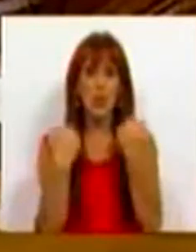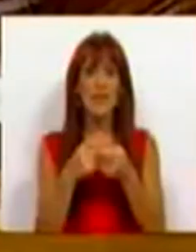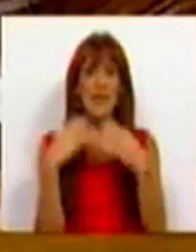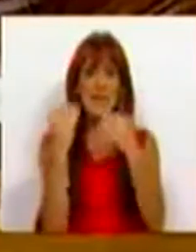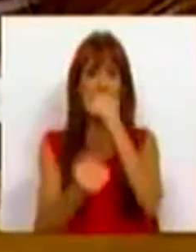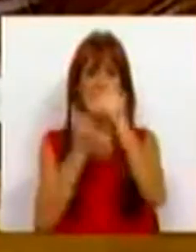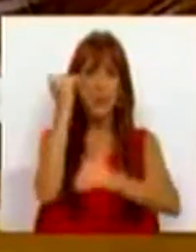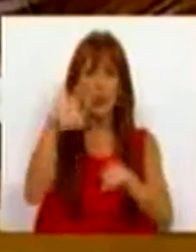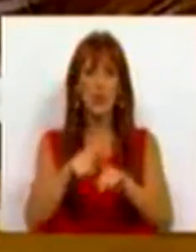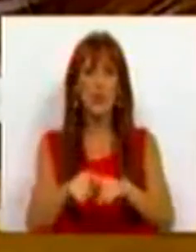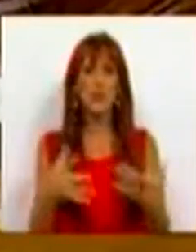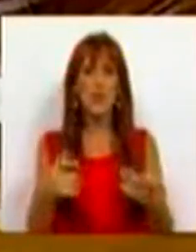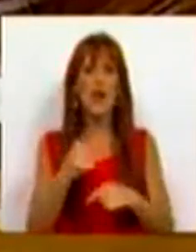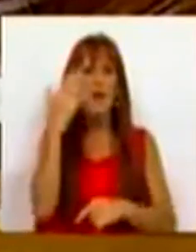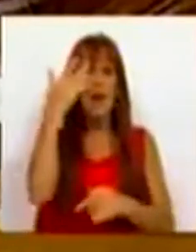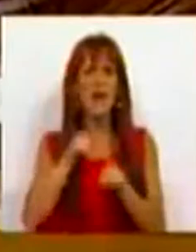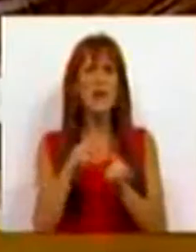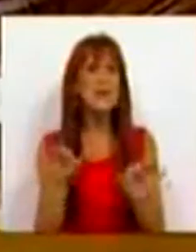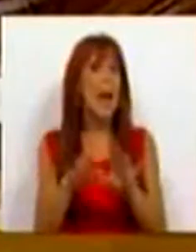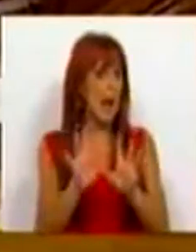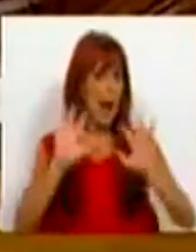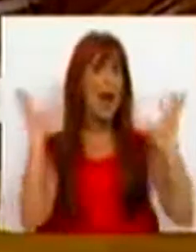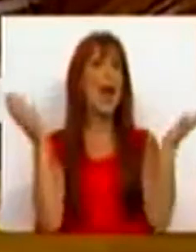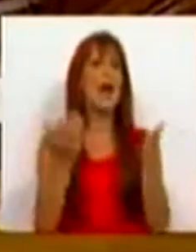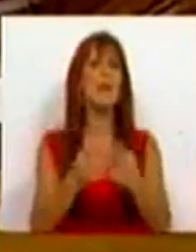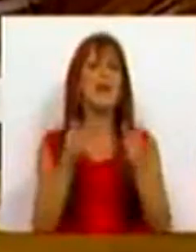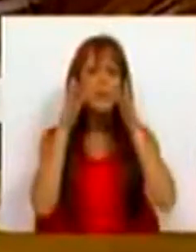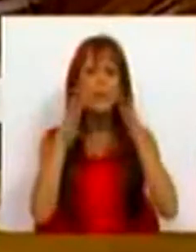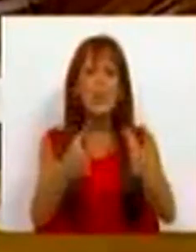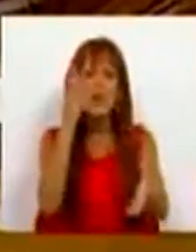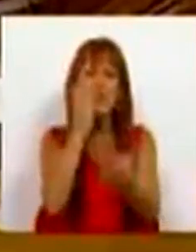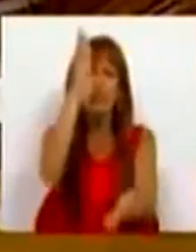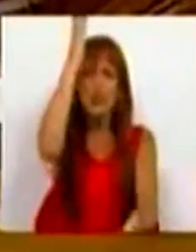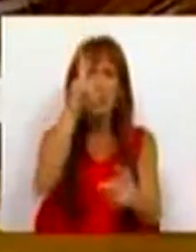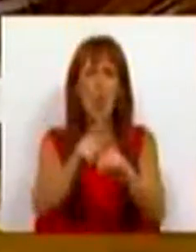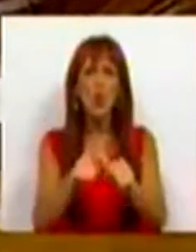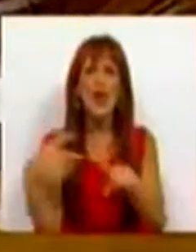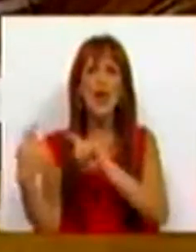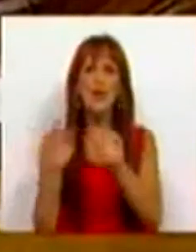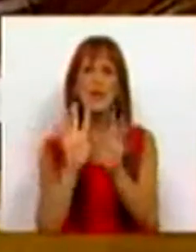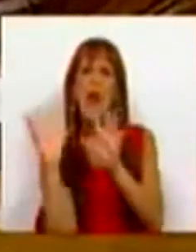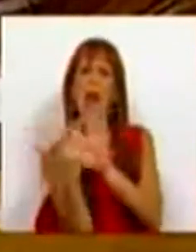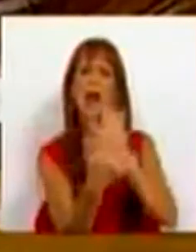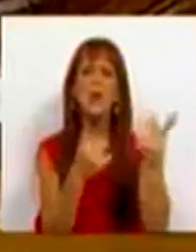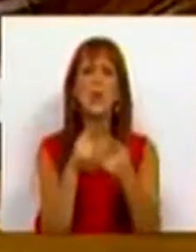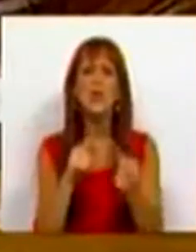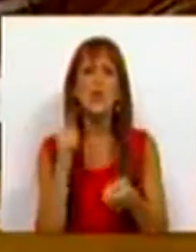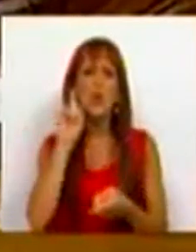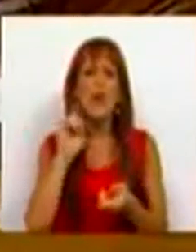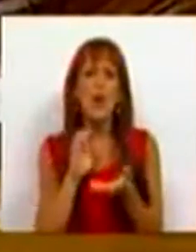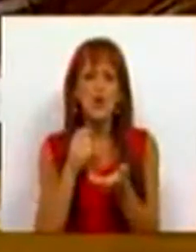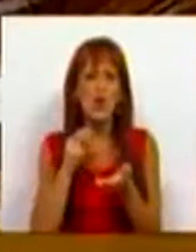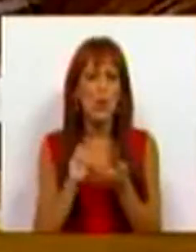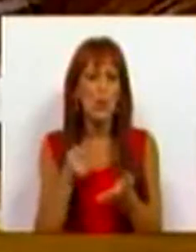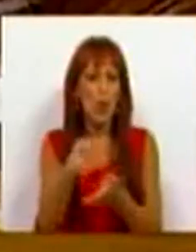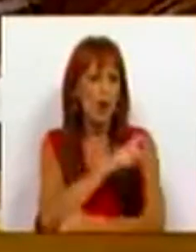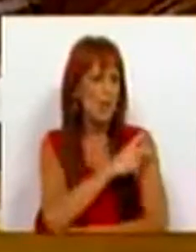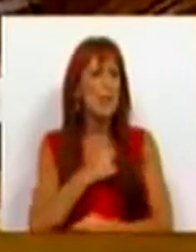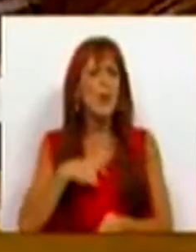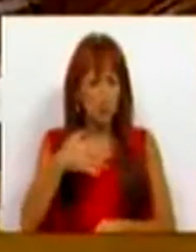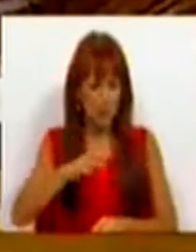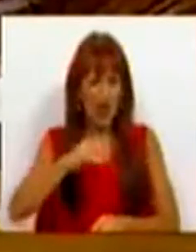de justiça, indo também ao encontro, é importante lembrá-lo, de uma velha e antiga reivindicação do movimento associativo